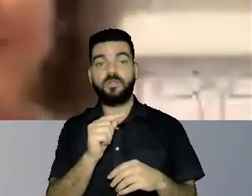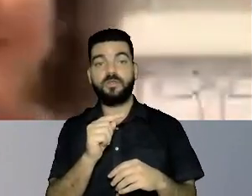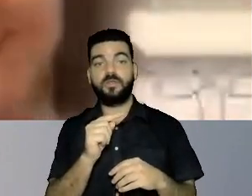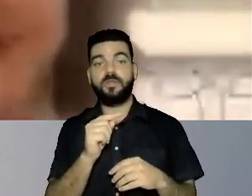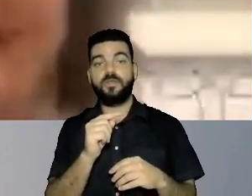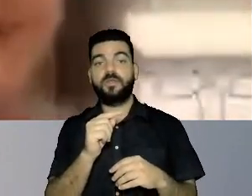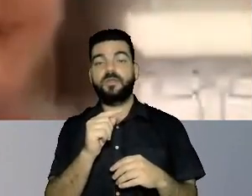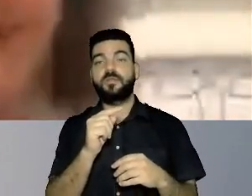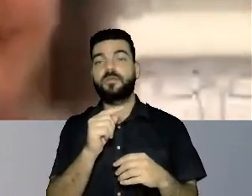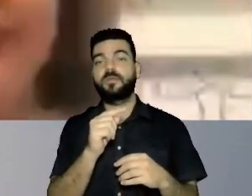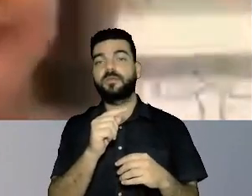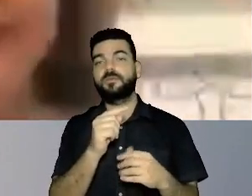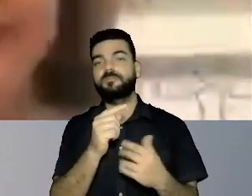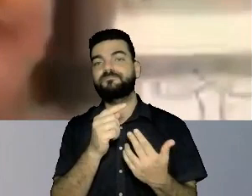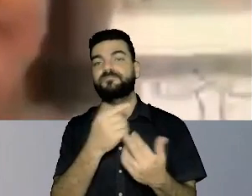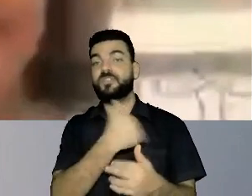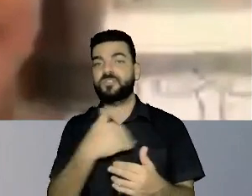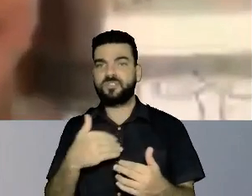condenar, 30 mil